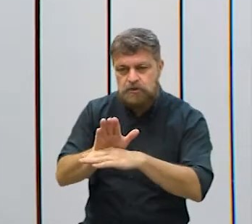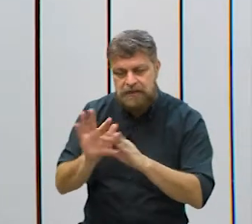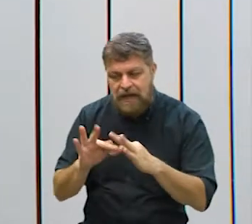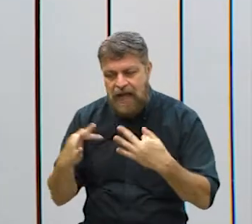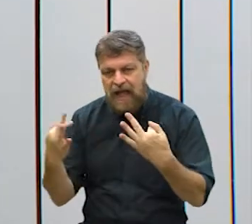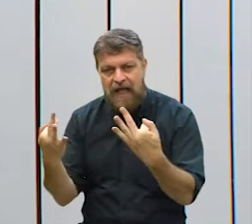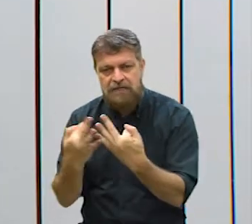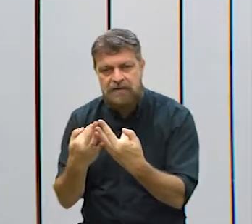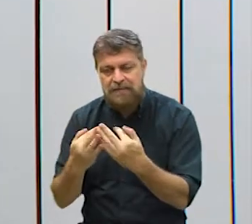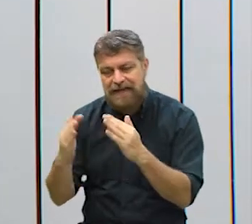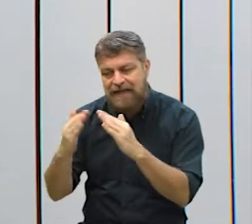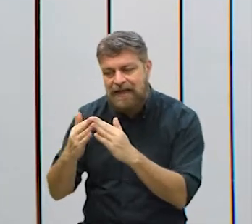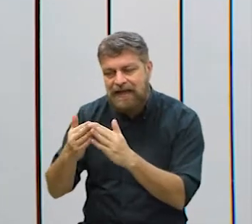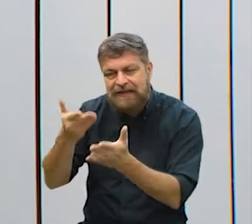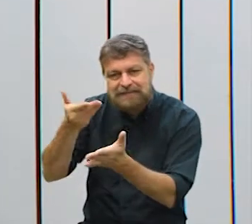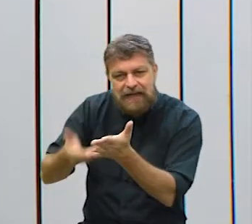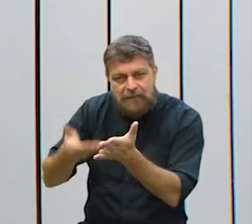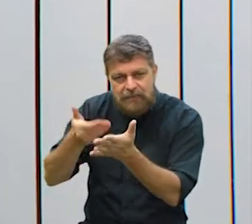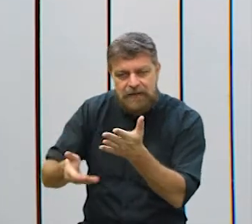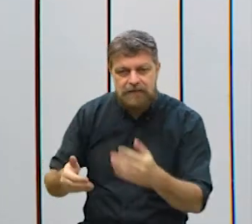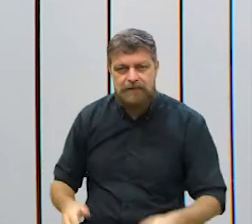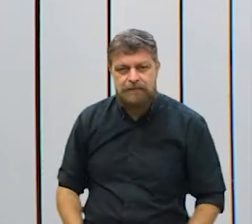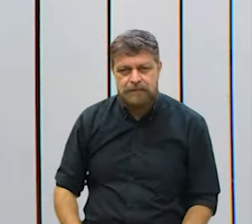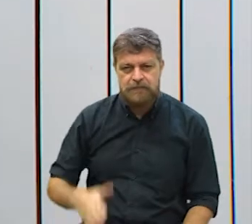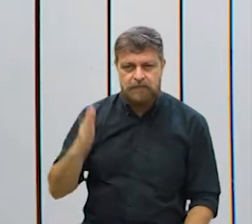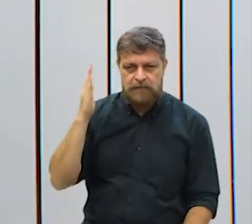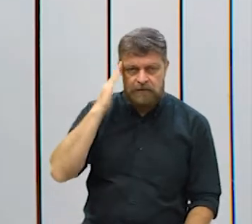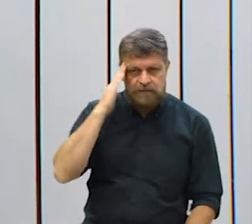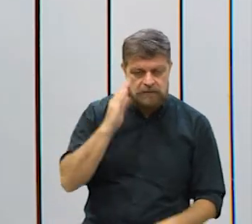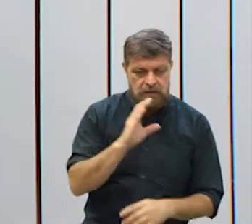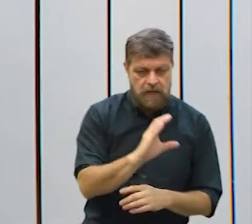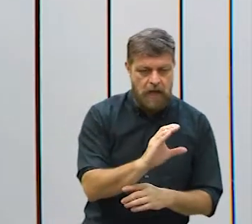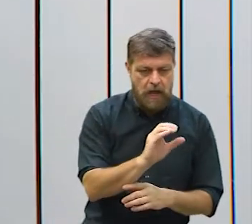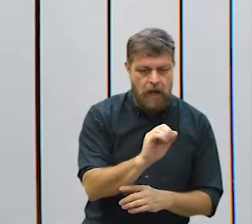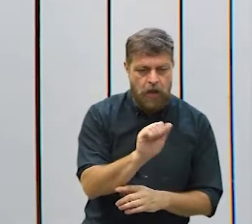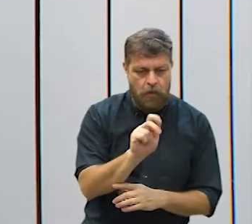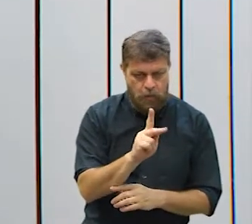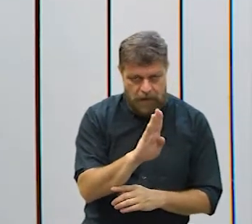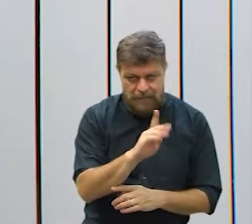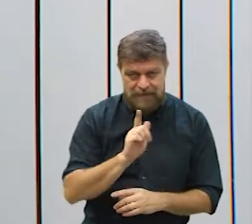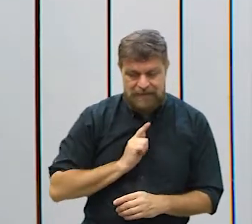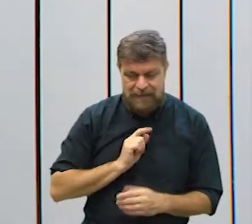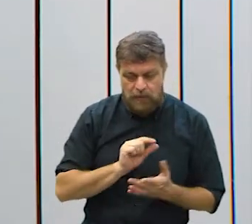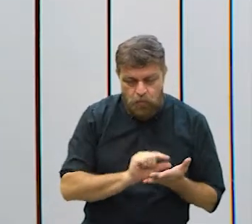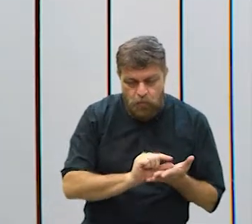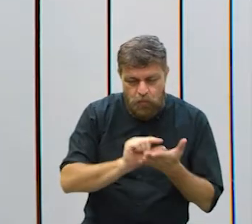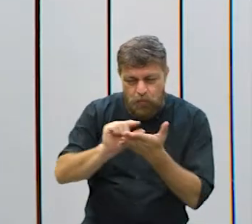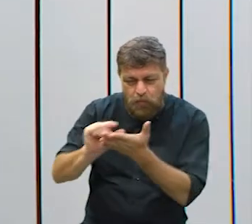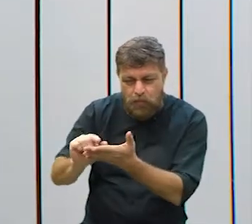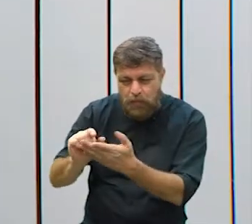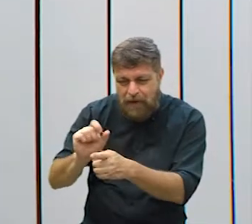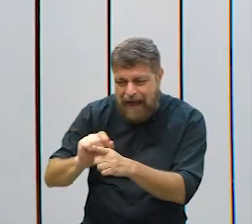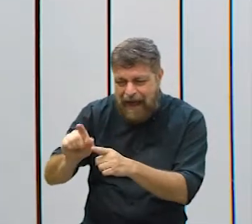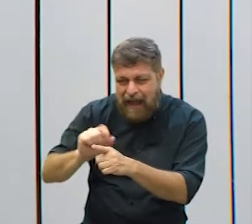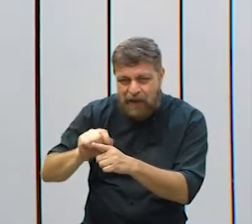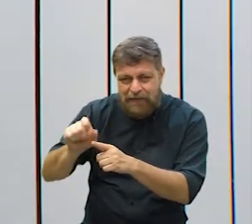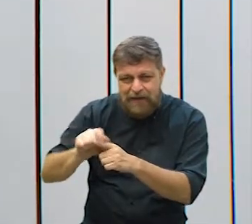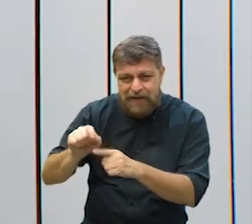ajudaria assistencialmente falando. Eu sei que a Coab também tem o auxílio aluguel, só que nesse